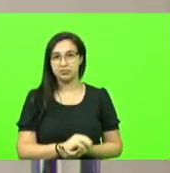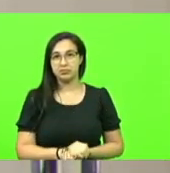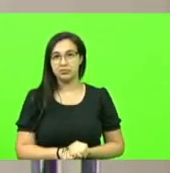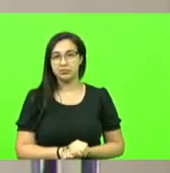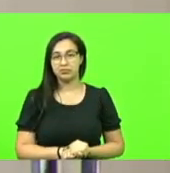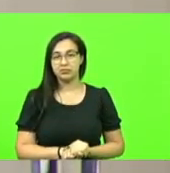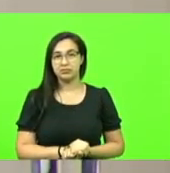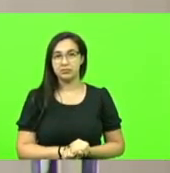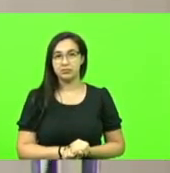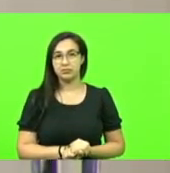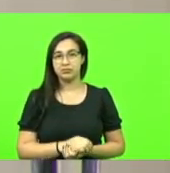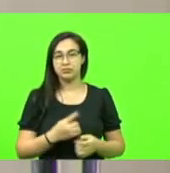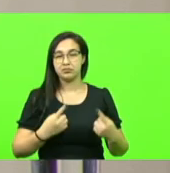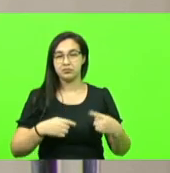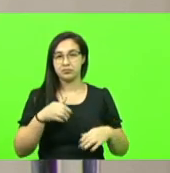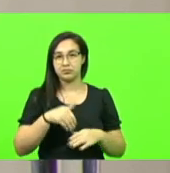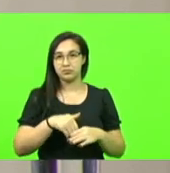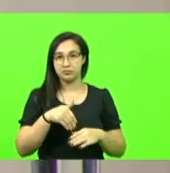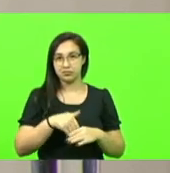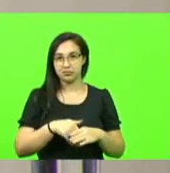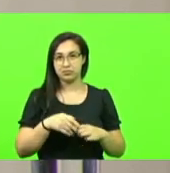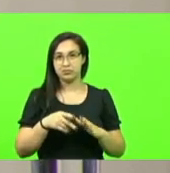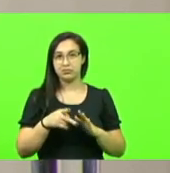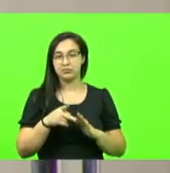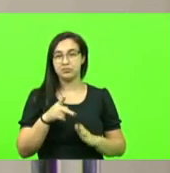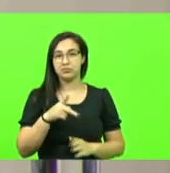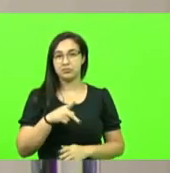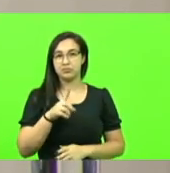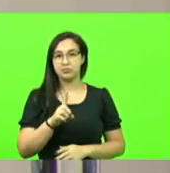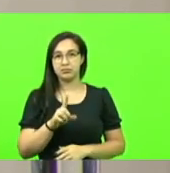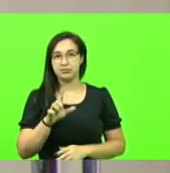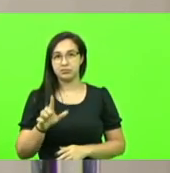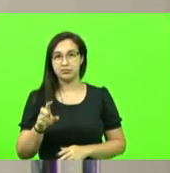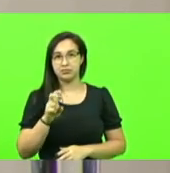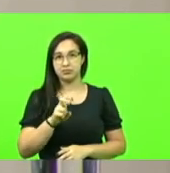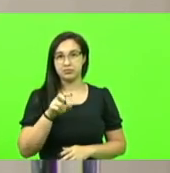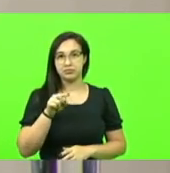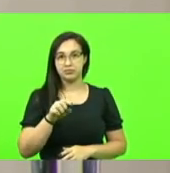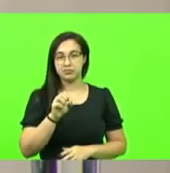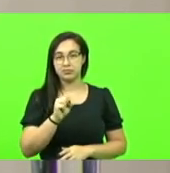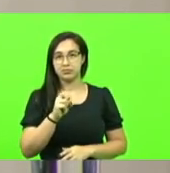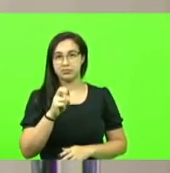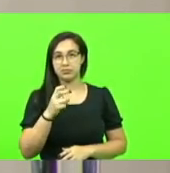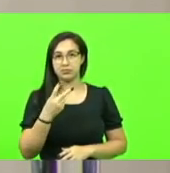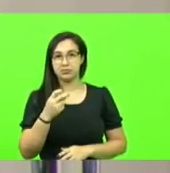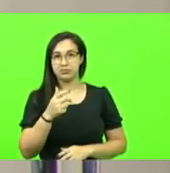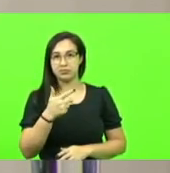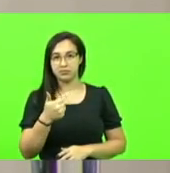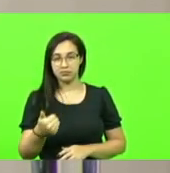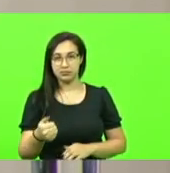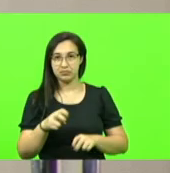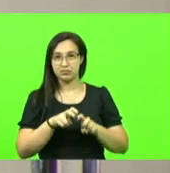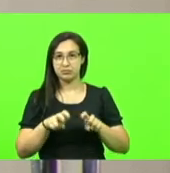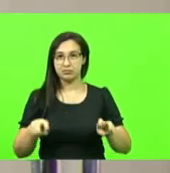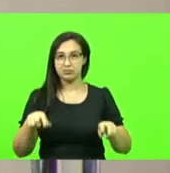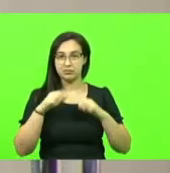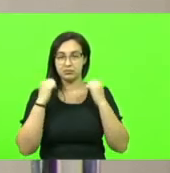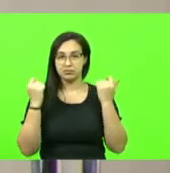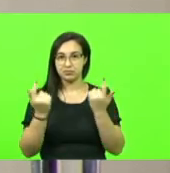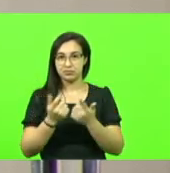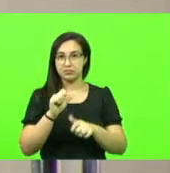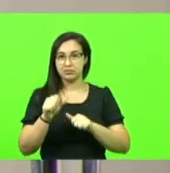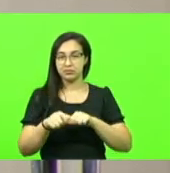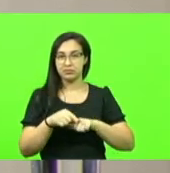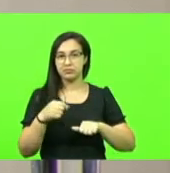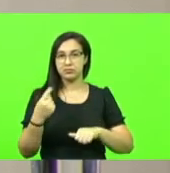unanimidade. Discussão e votação do PDL 5.8/2021, autor Mesa, diretora desta Casa, altera o artigo 1º